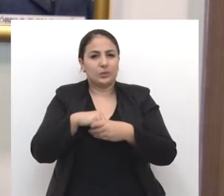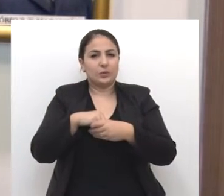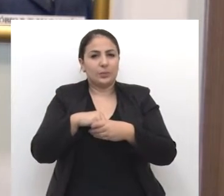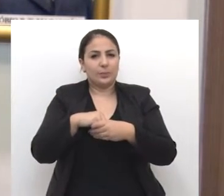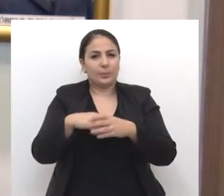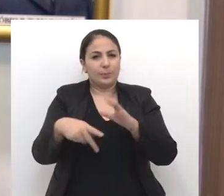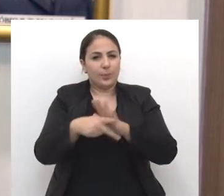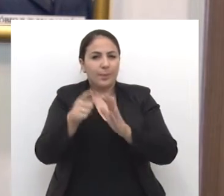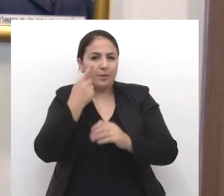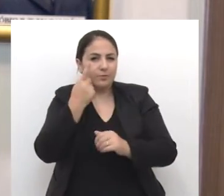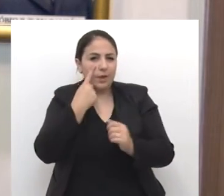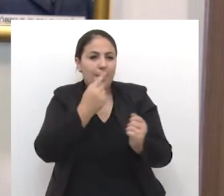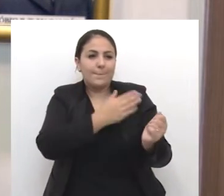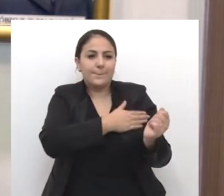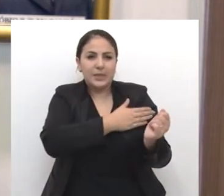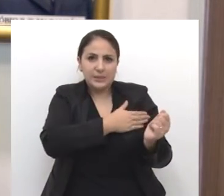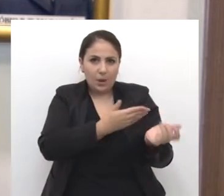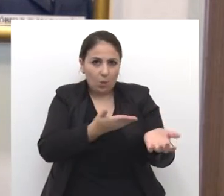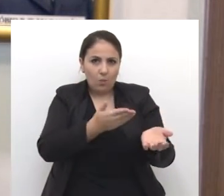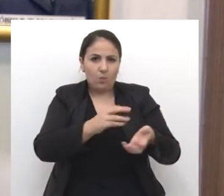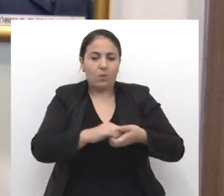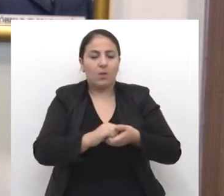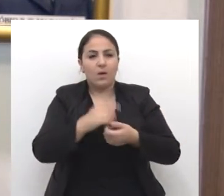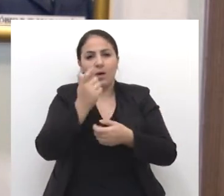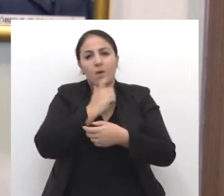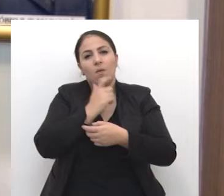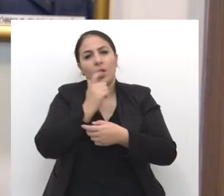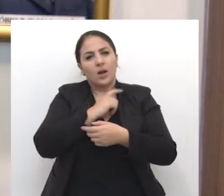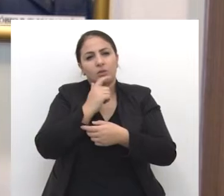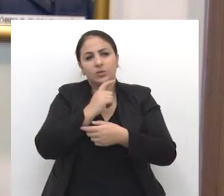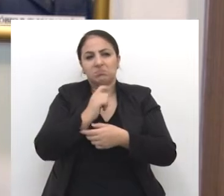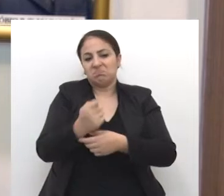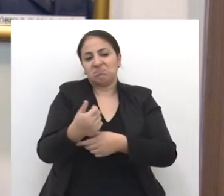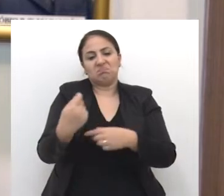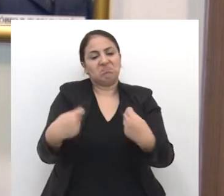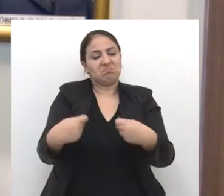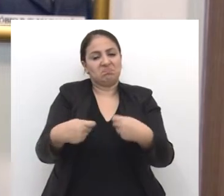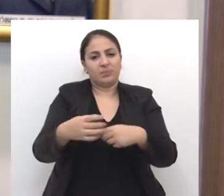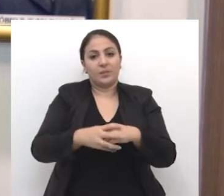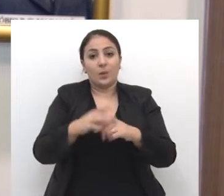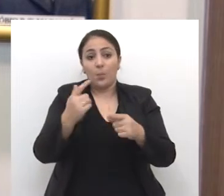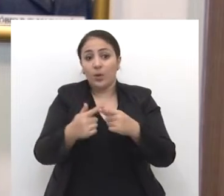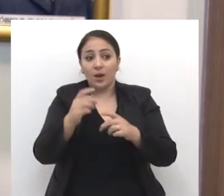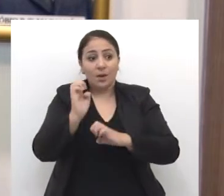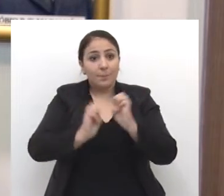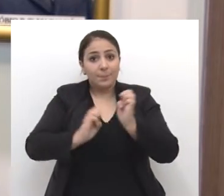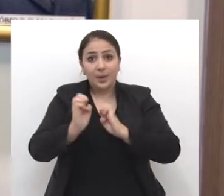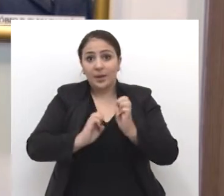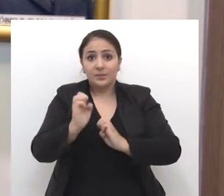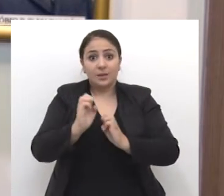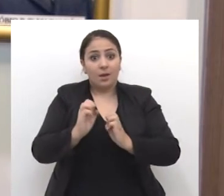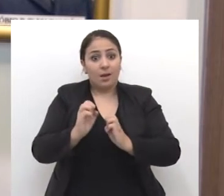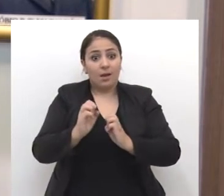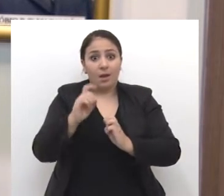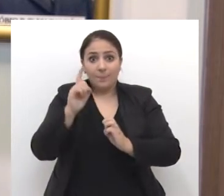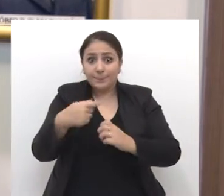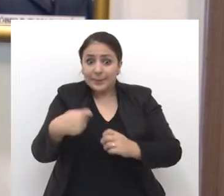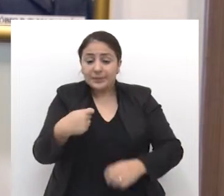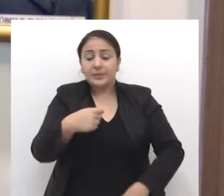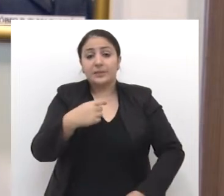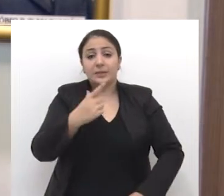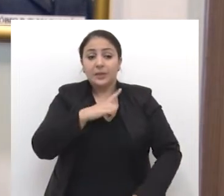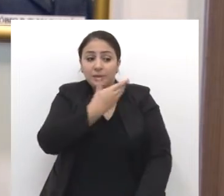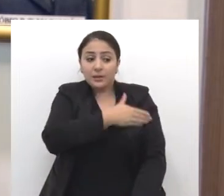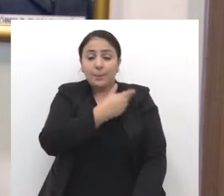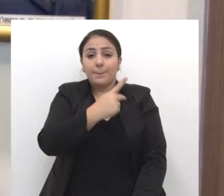por aferir pressão, se torna quase desnecessário, até porque as empresas são obrigadas a ter treinamento